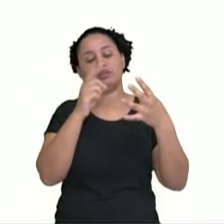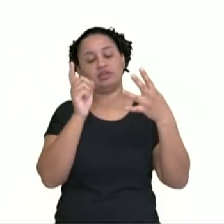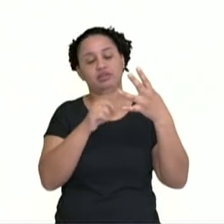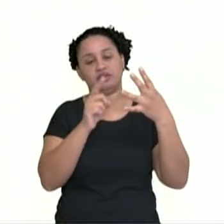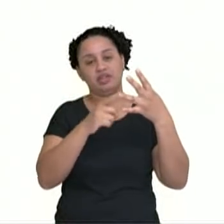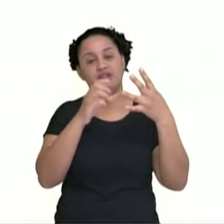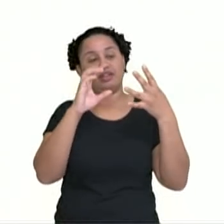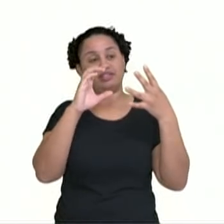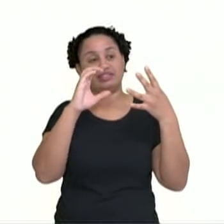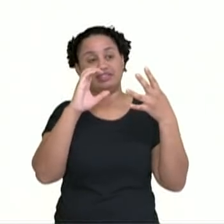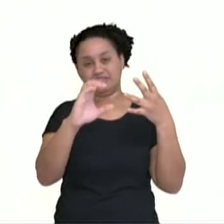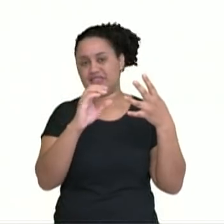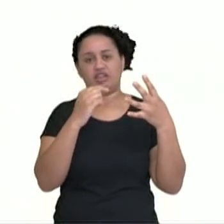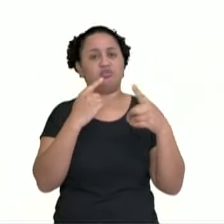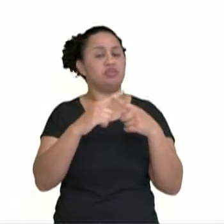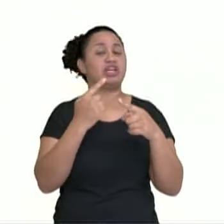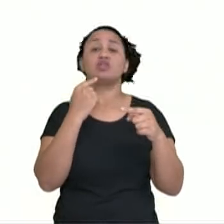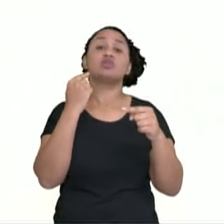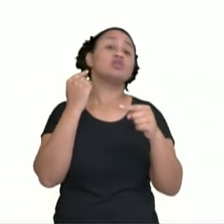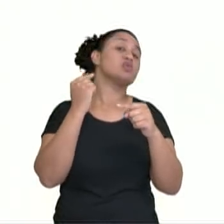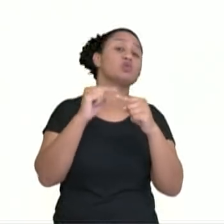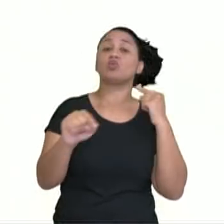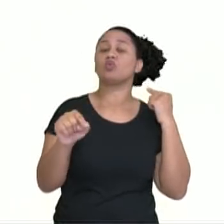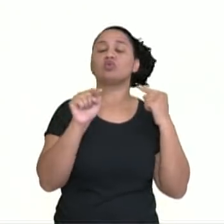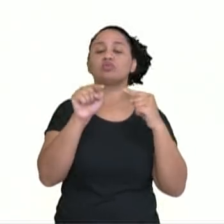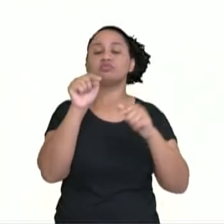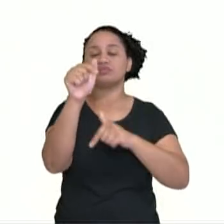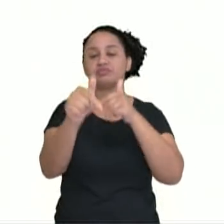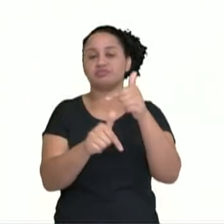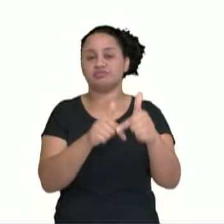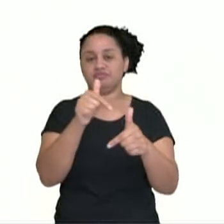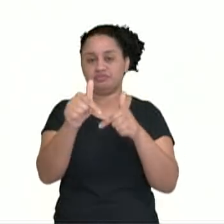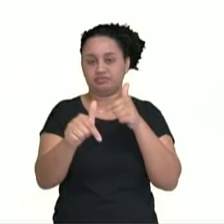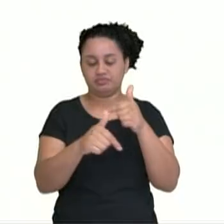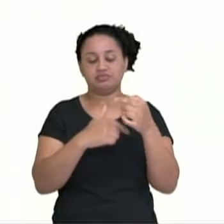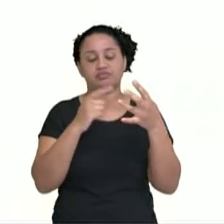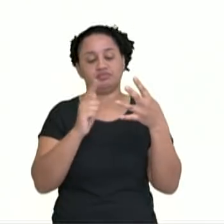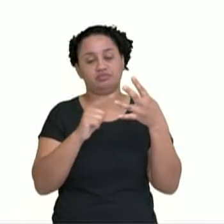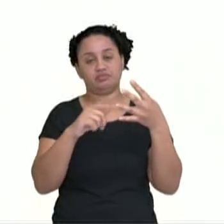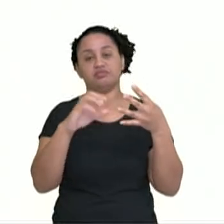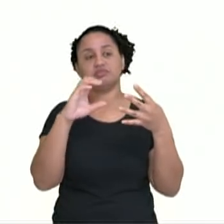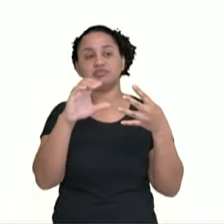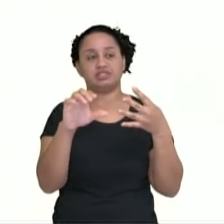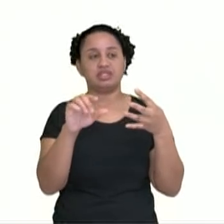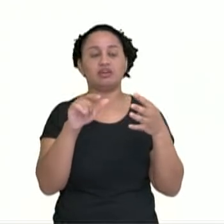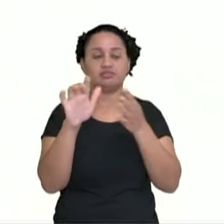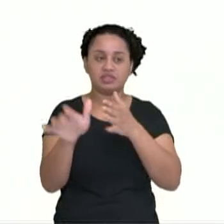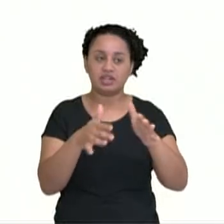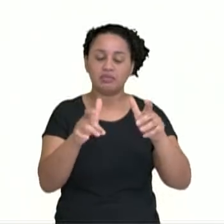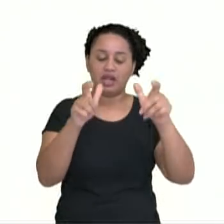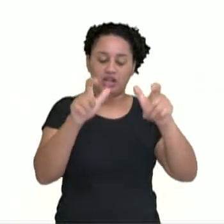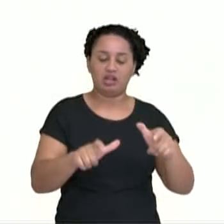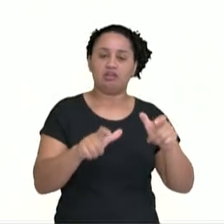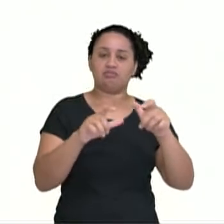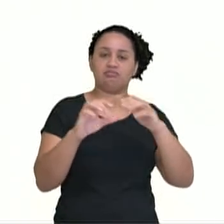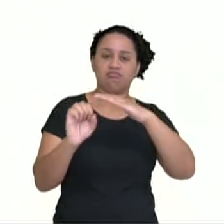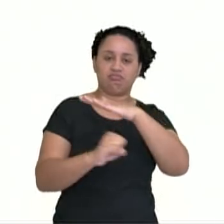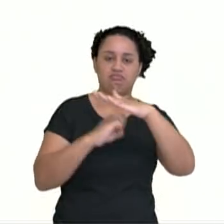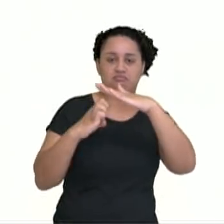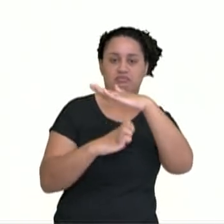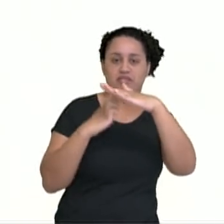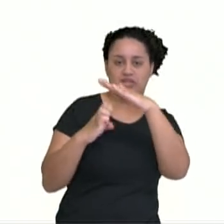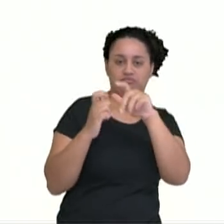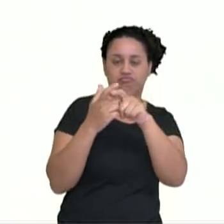da alternativa, que então não tem a ver com a produção da manufatura, é a letra C. A produção era realizada